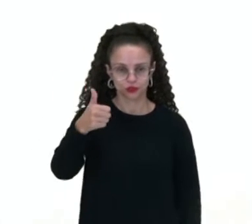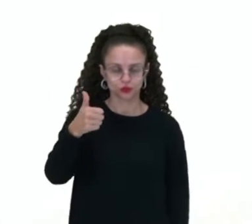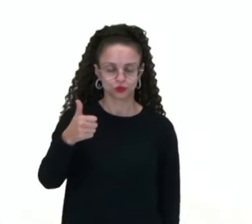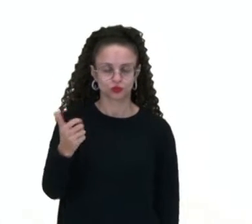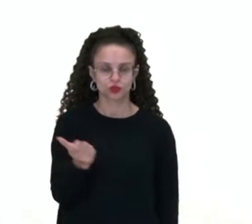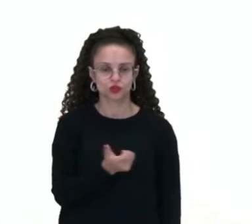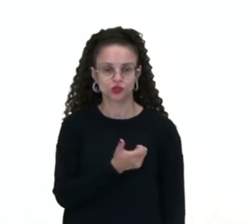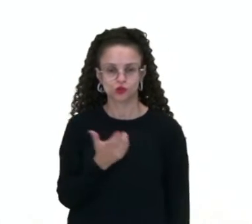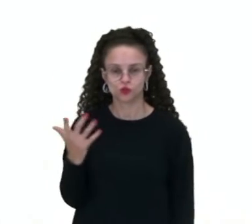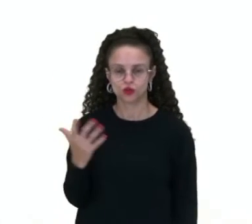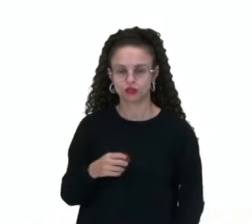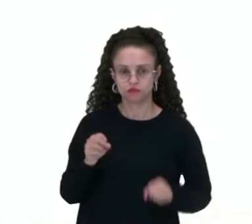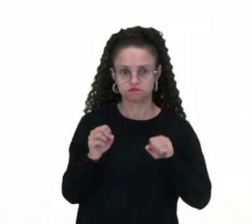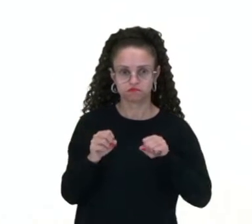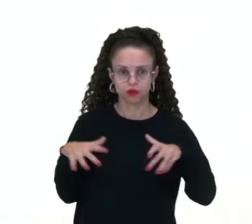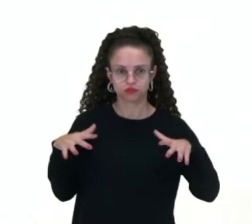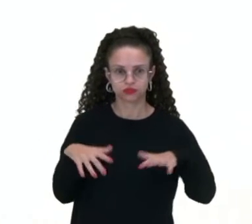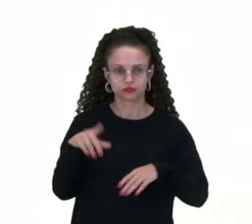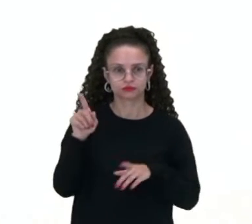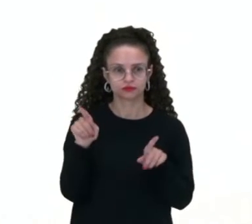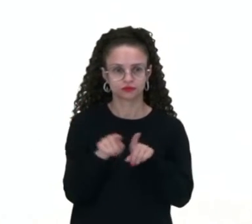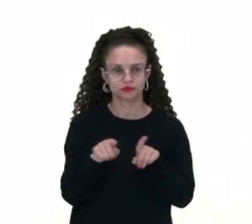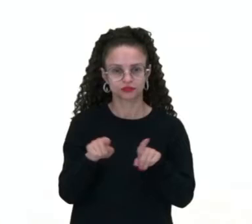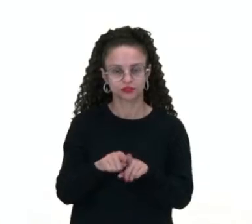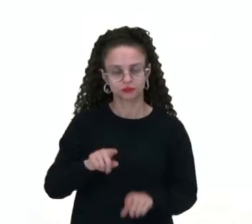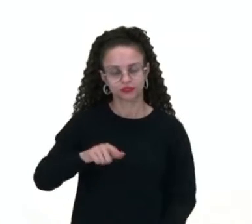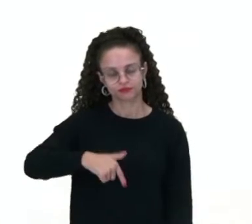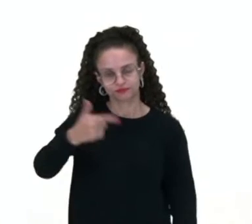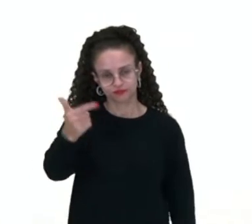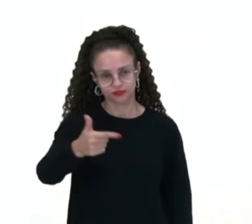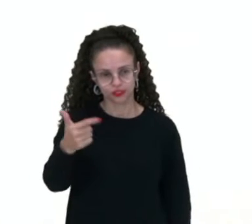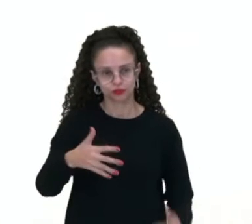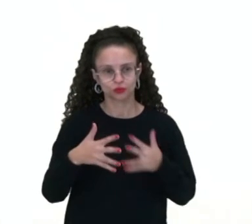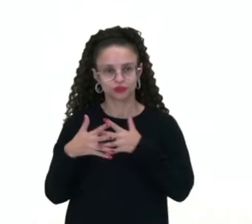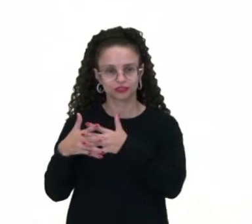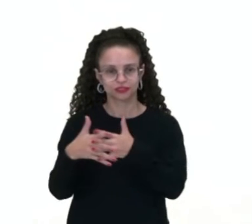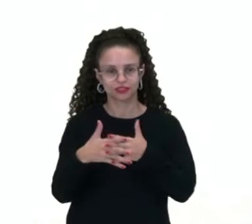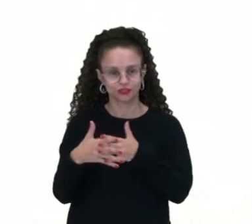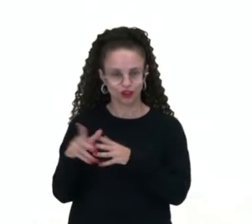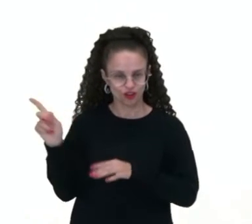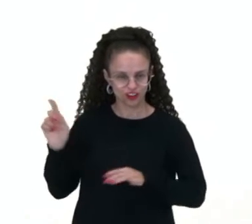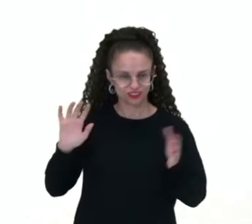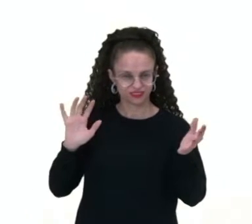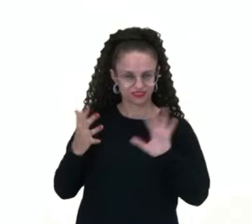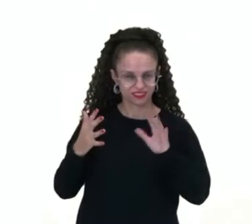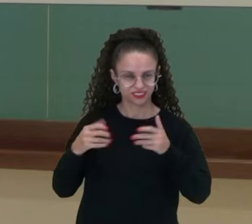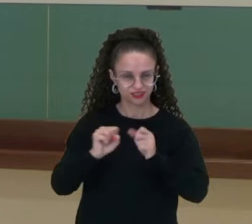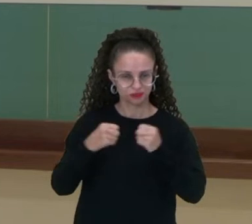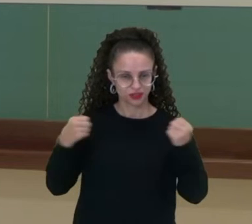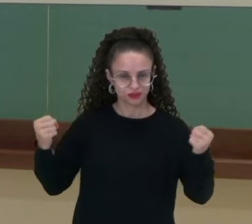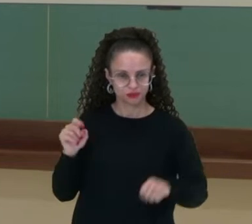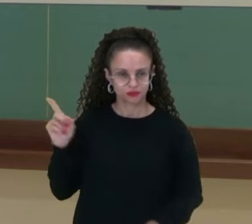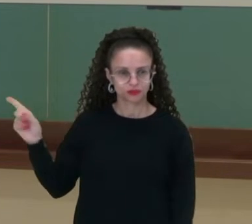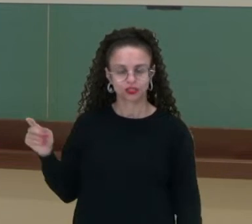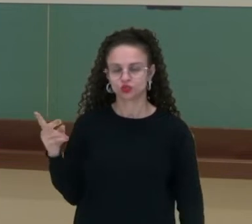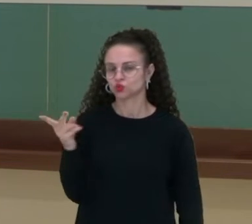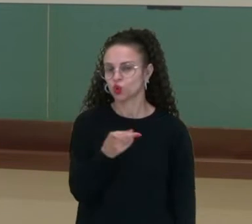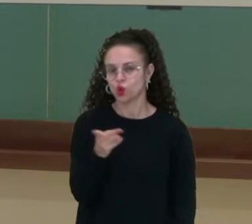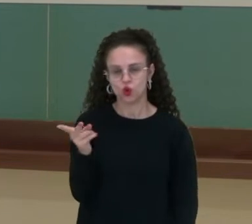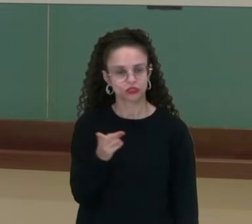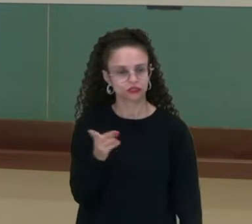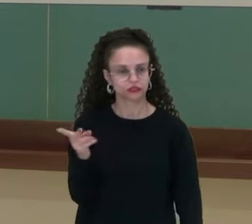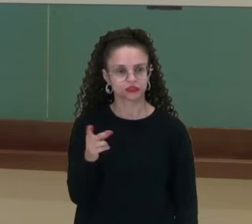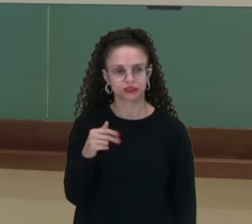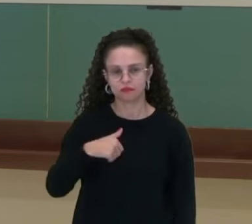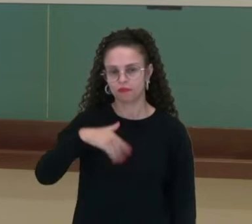de bombas atômicas, seguido, claro, pelos Estados Unidos da América. Olha como é que o mapa fica distorcido, né? Só esses dois países juntos, né, passa